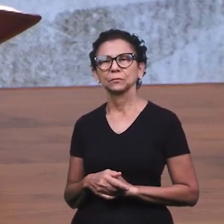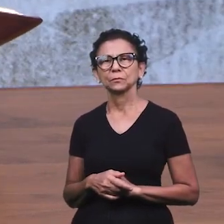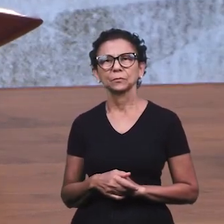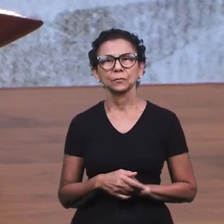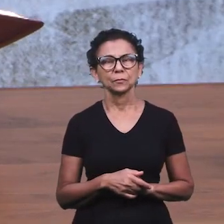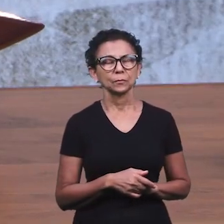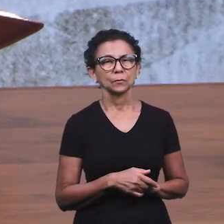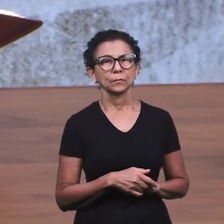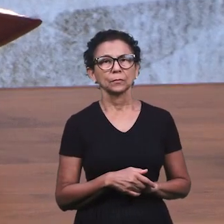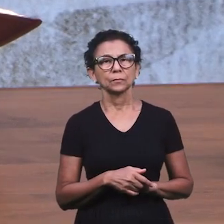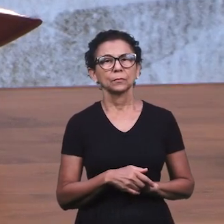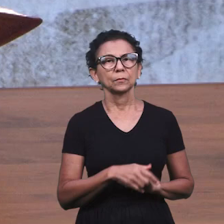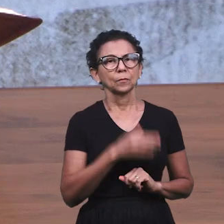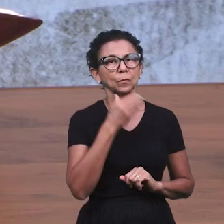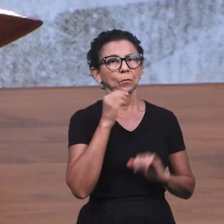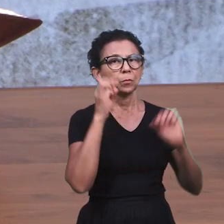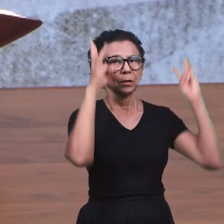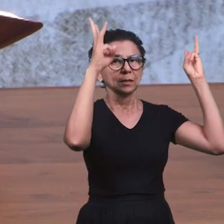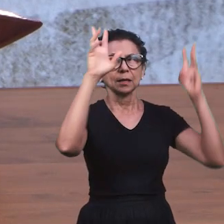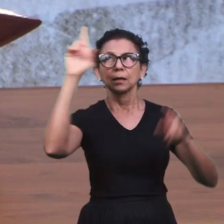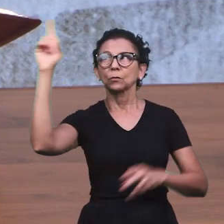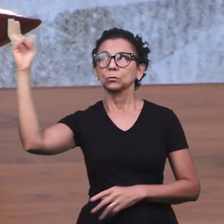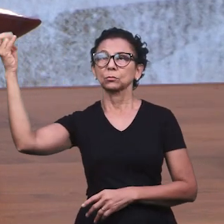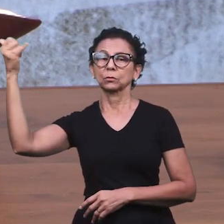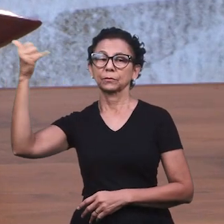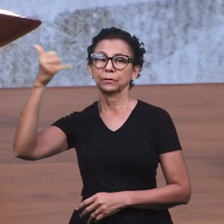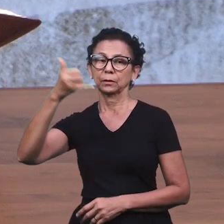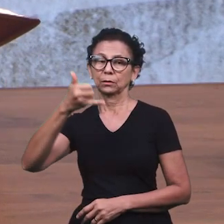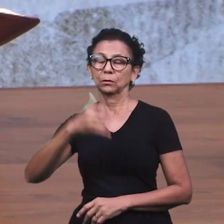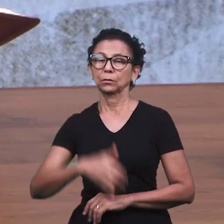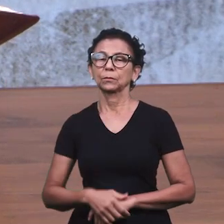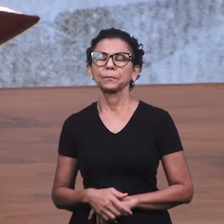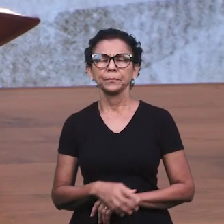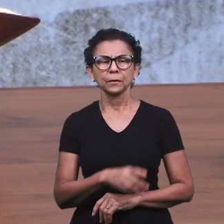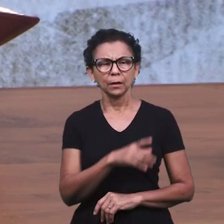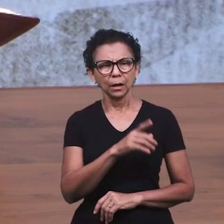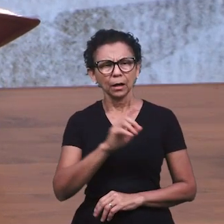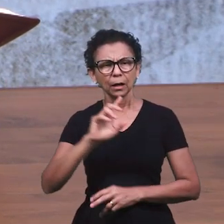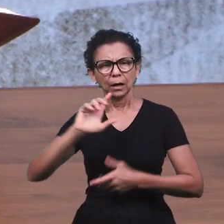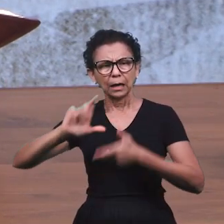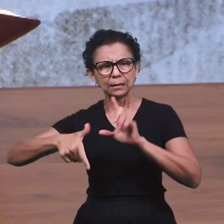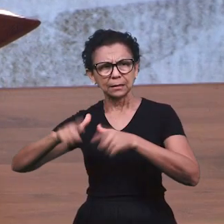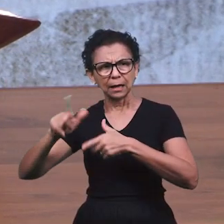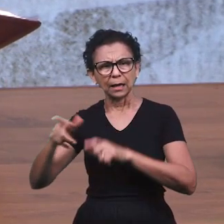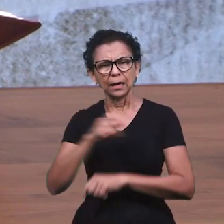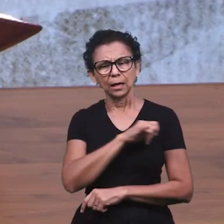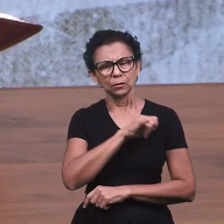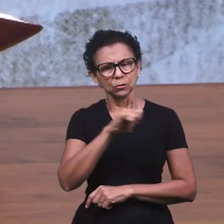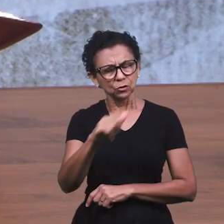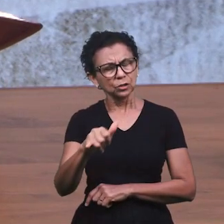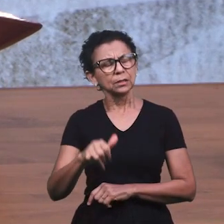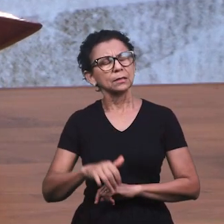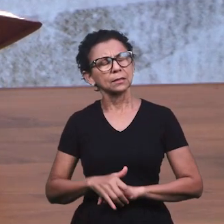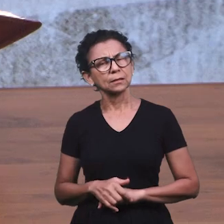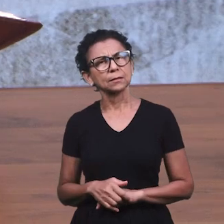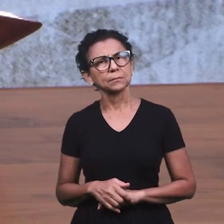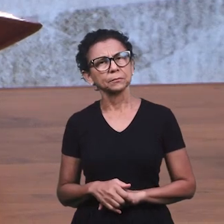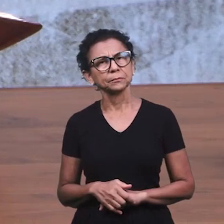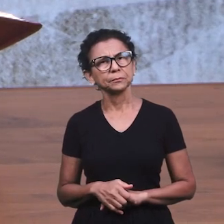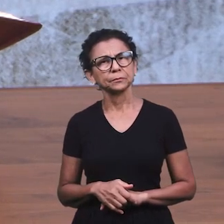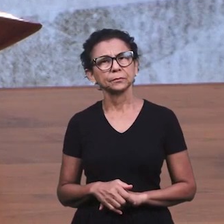Depois falou o Senhor a Moisés, dizendo: Fala aos filhos de Israel e dize-lhes: